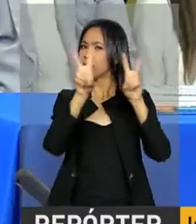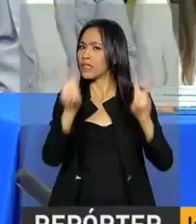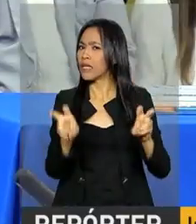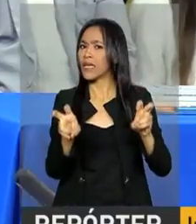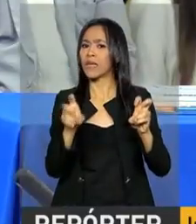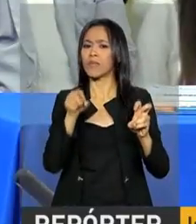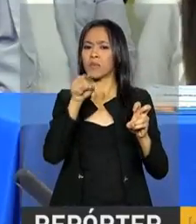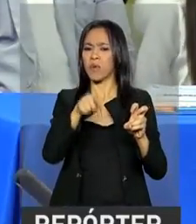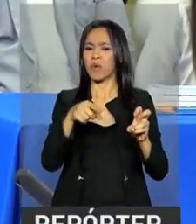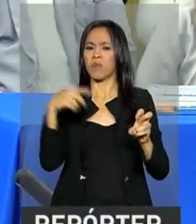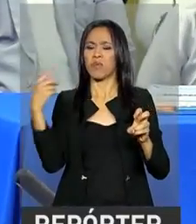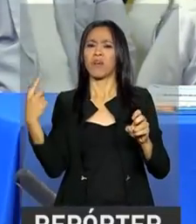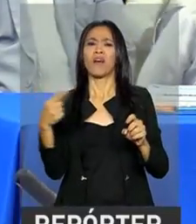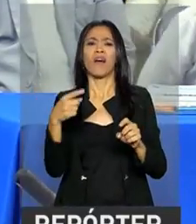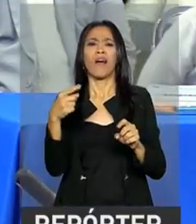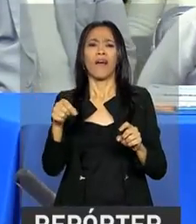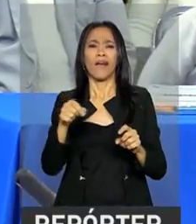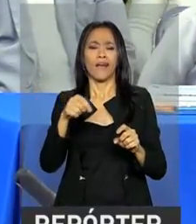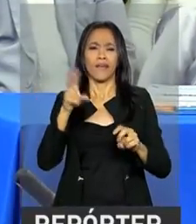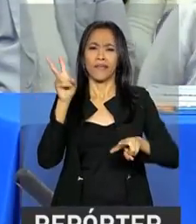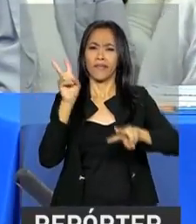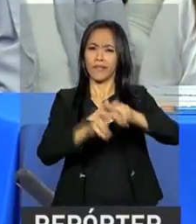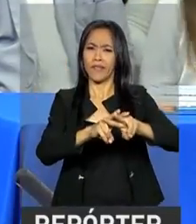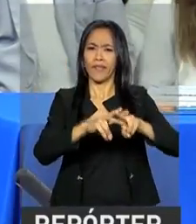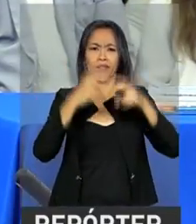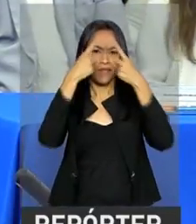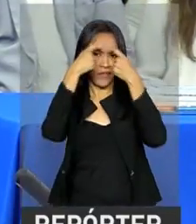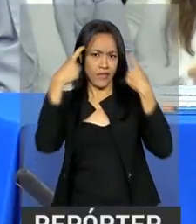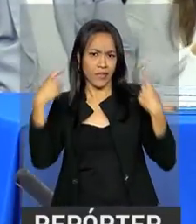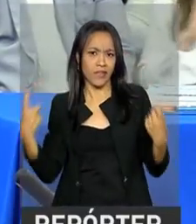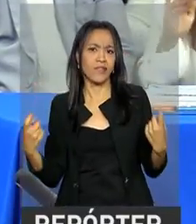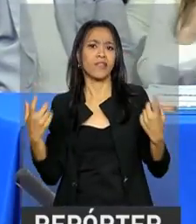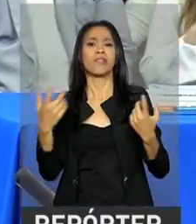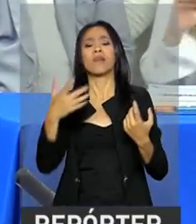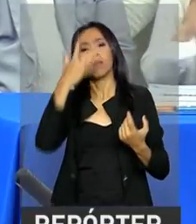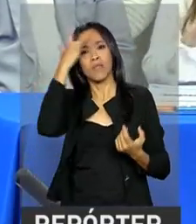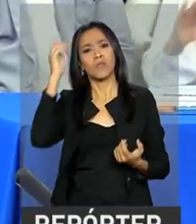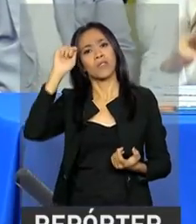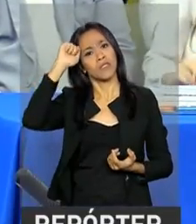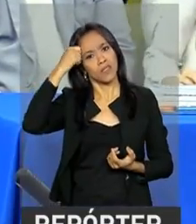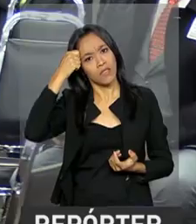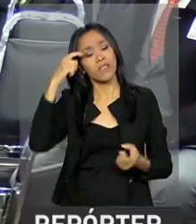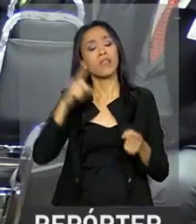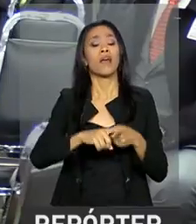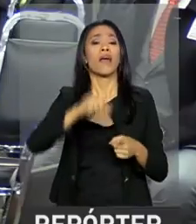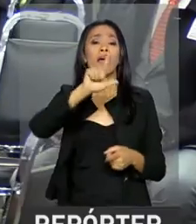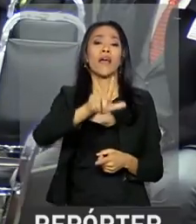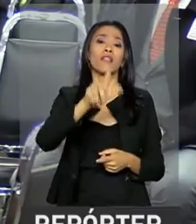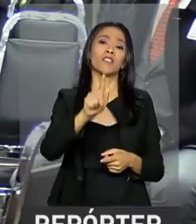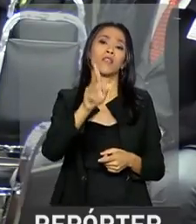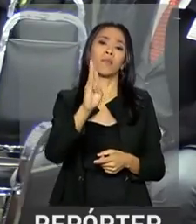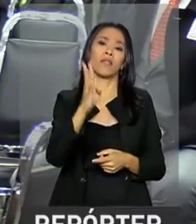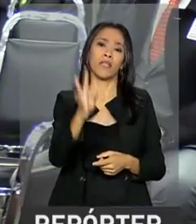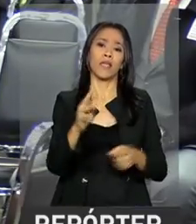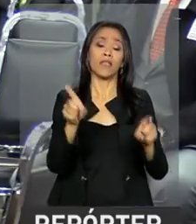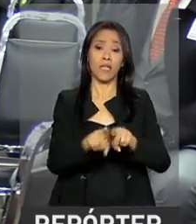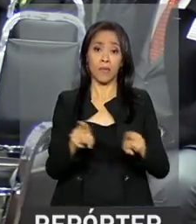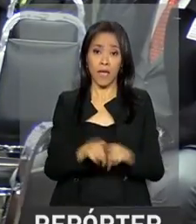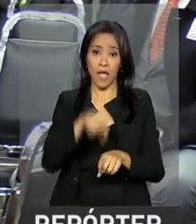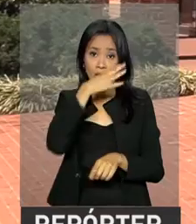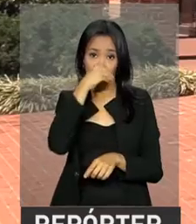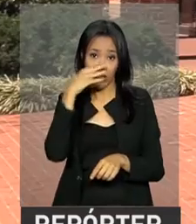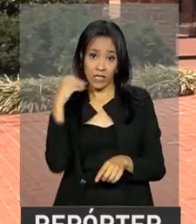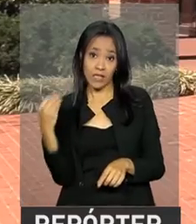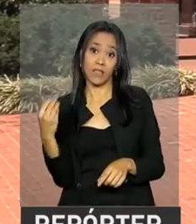como maus tratos no sistema carcerário, violência contra afrodescendentes LGBT e adolescentes em conflito com a